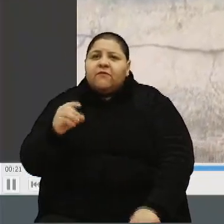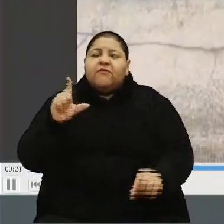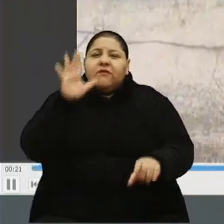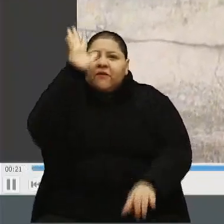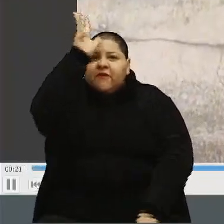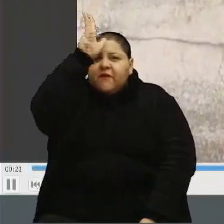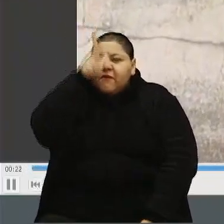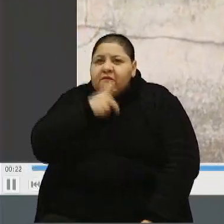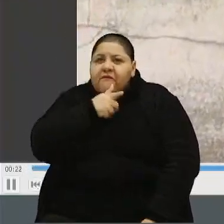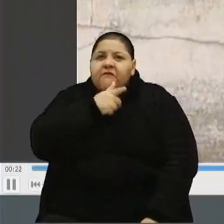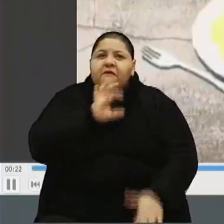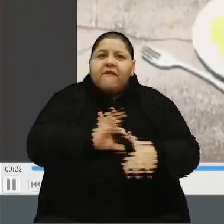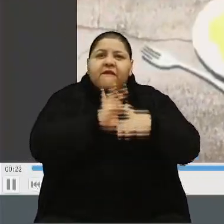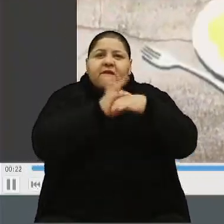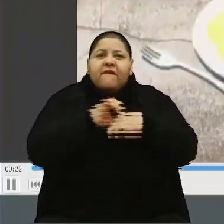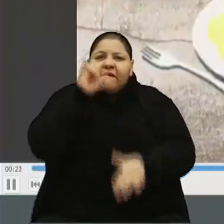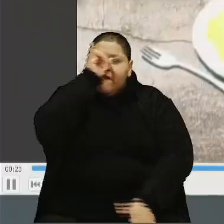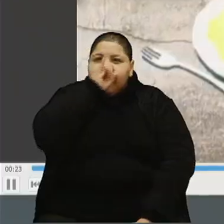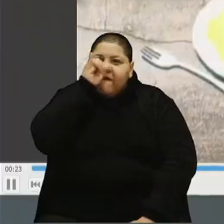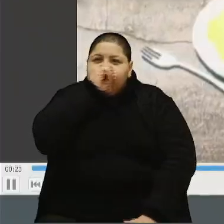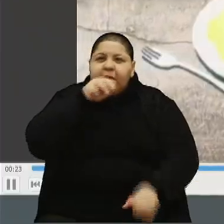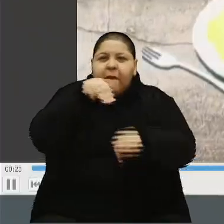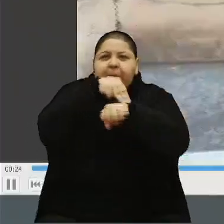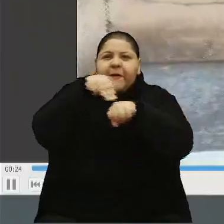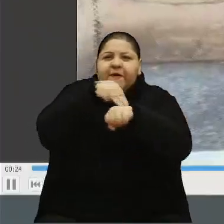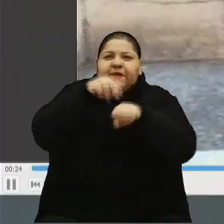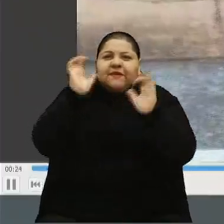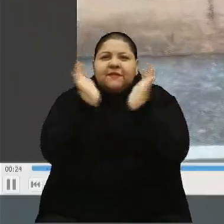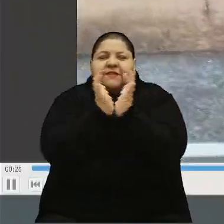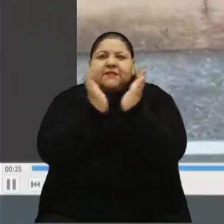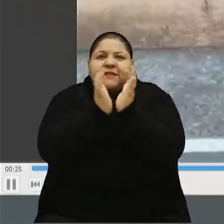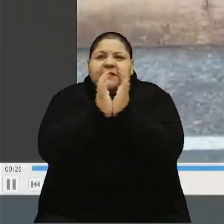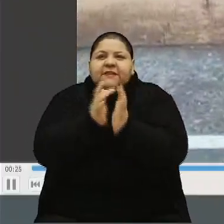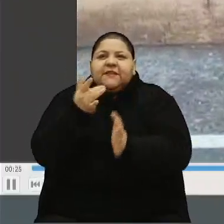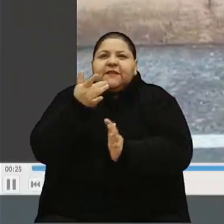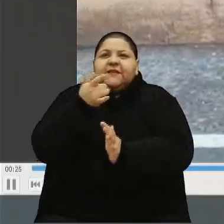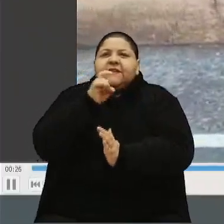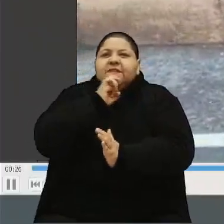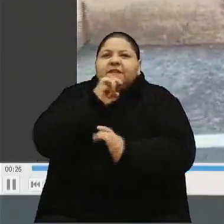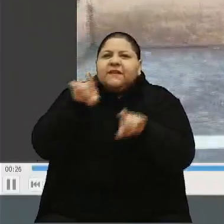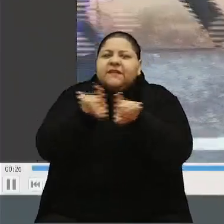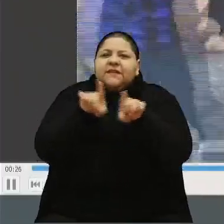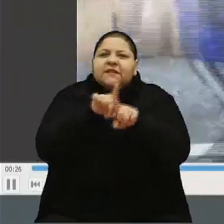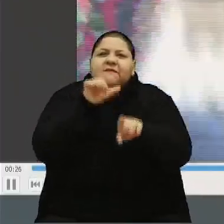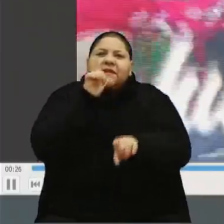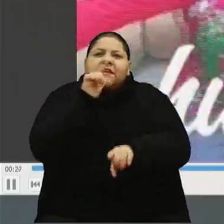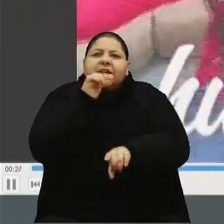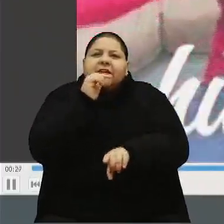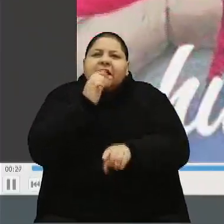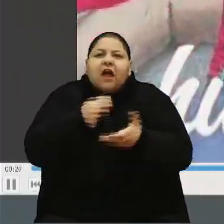porco, macarrão, maionese e salada verde. E ainda água com café com biscoito.